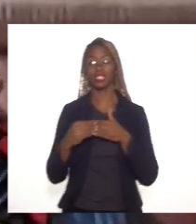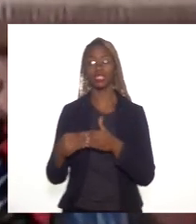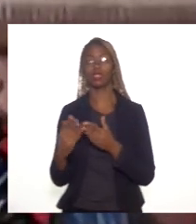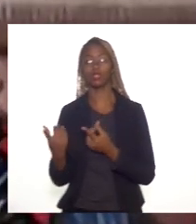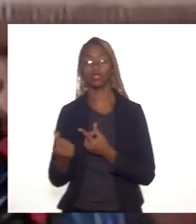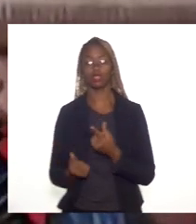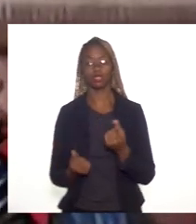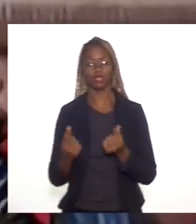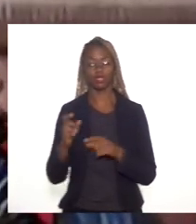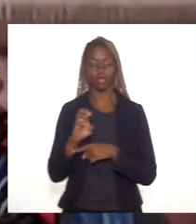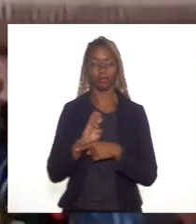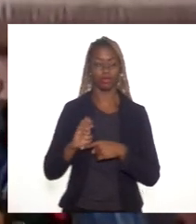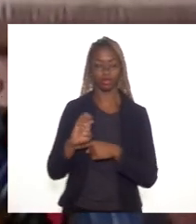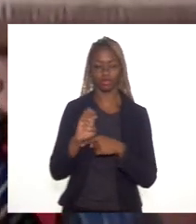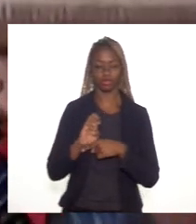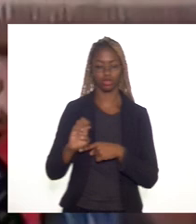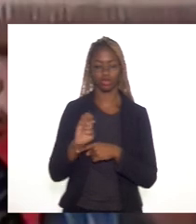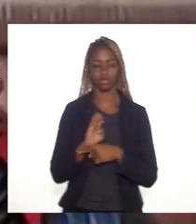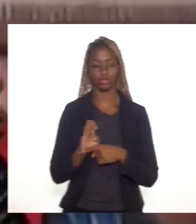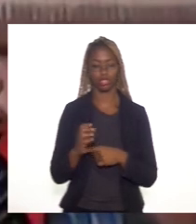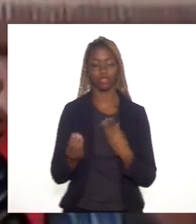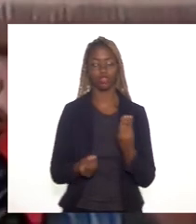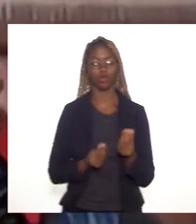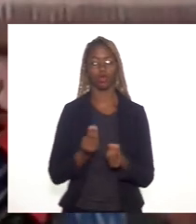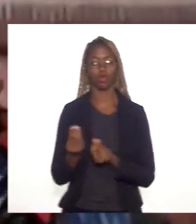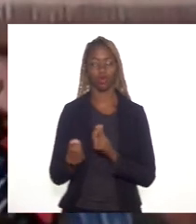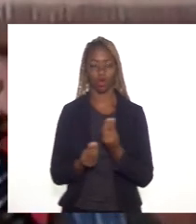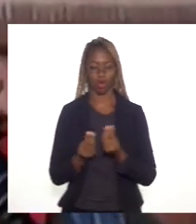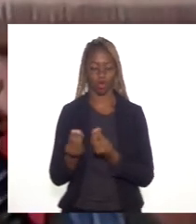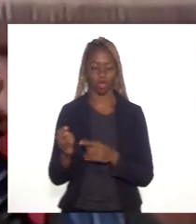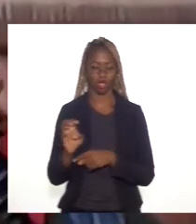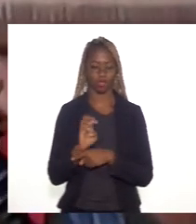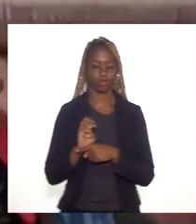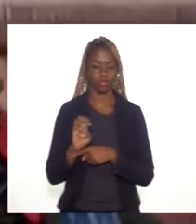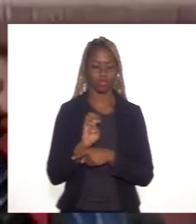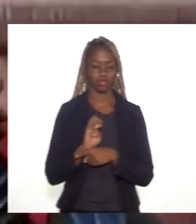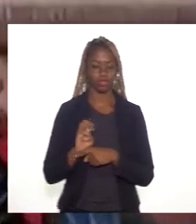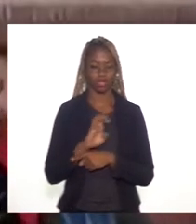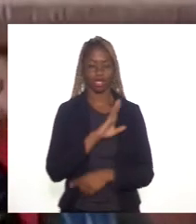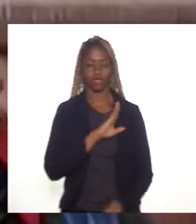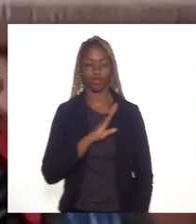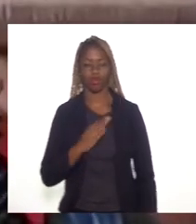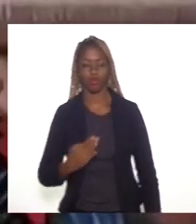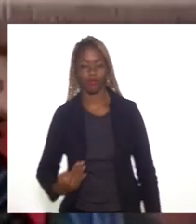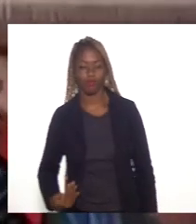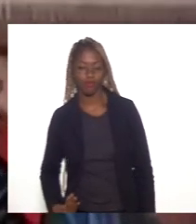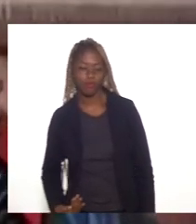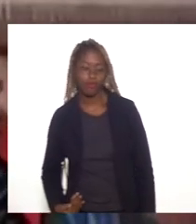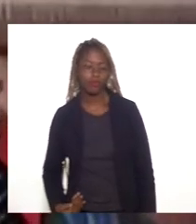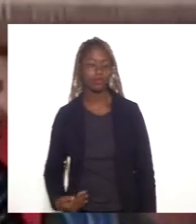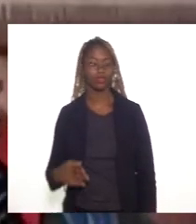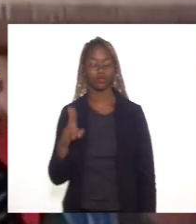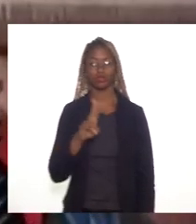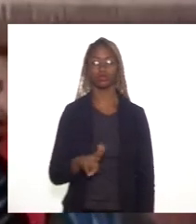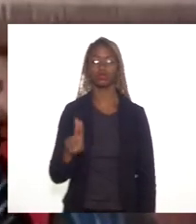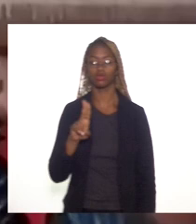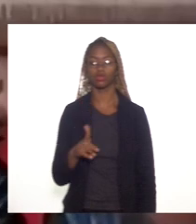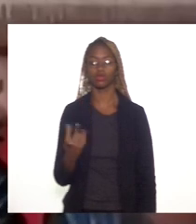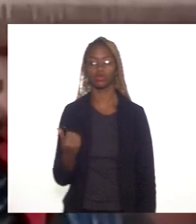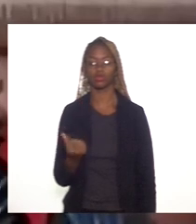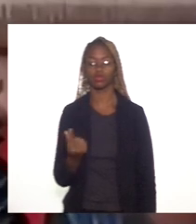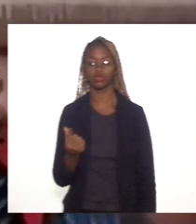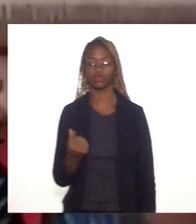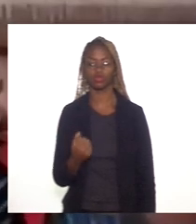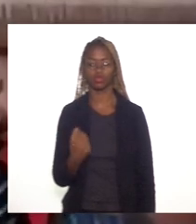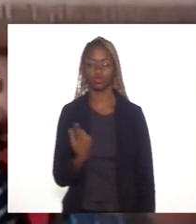orçamento do Estado, a forma como o Estado, o governo vai aplicar o dinheiro dos